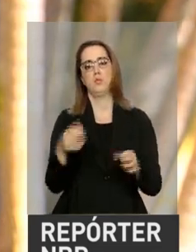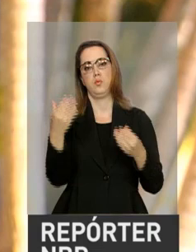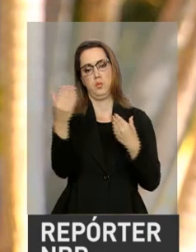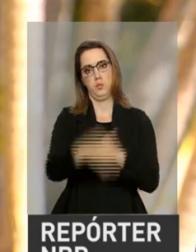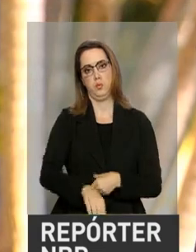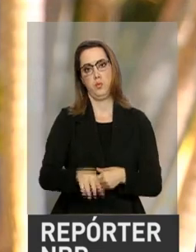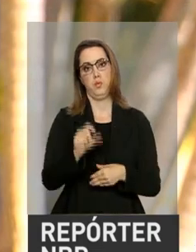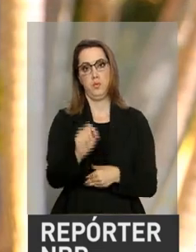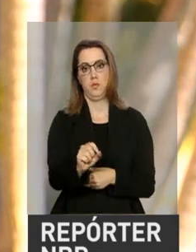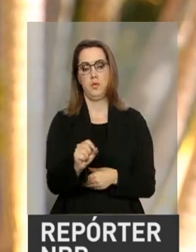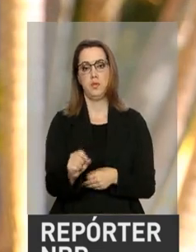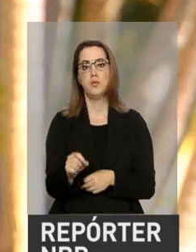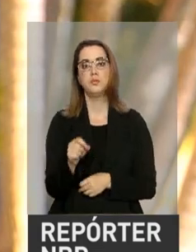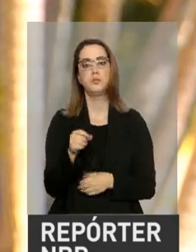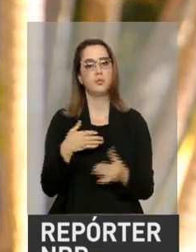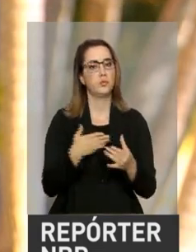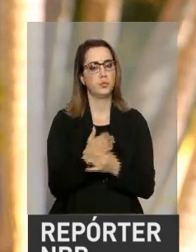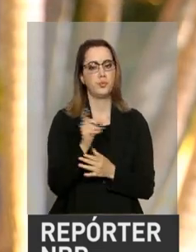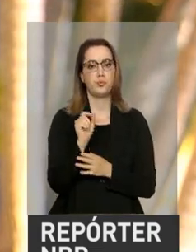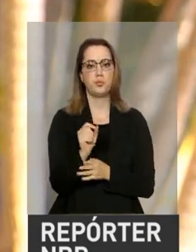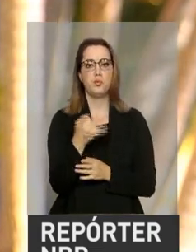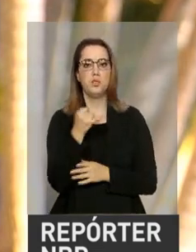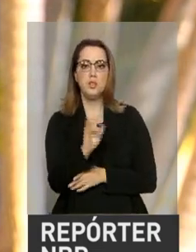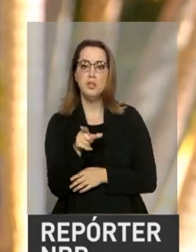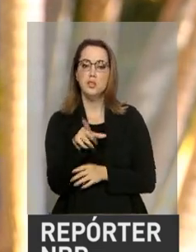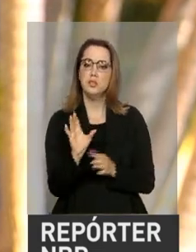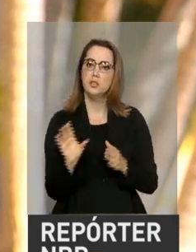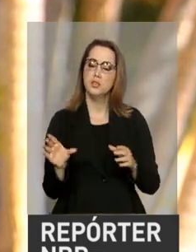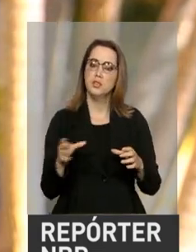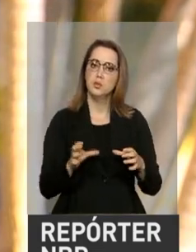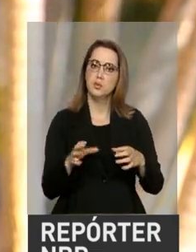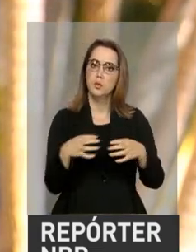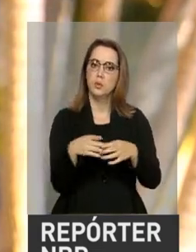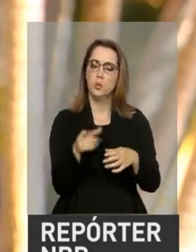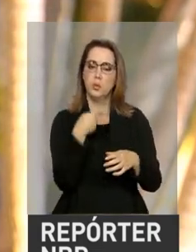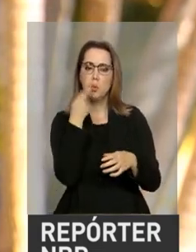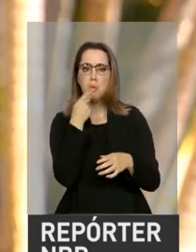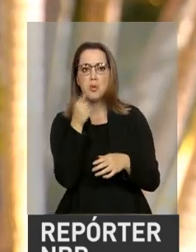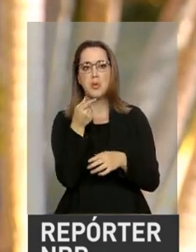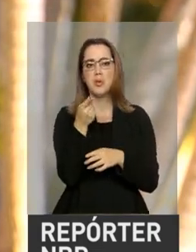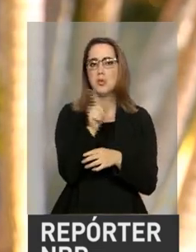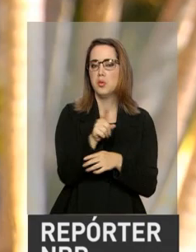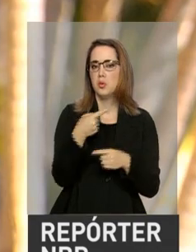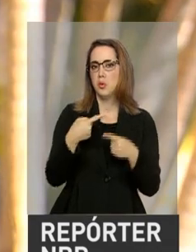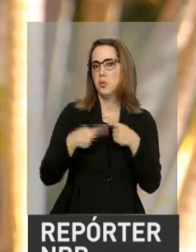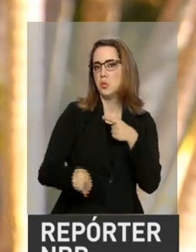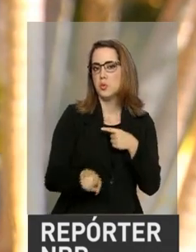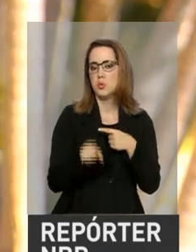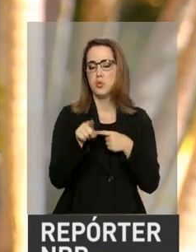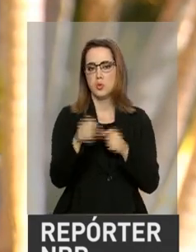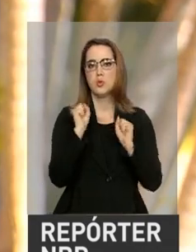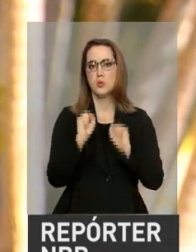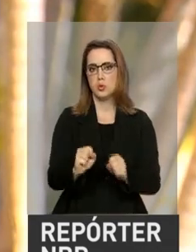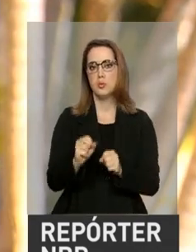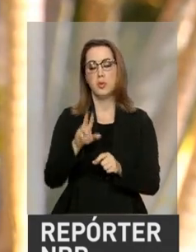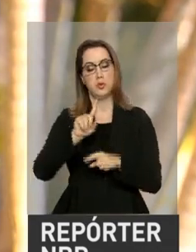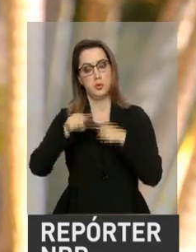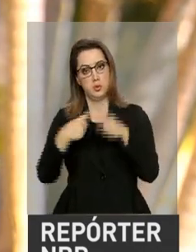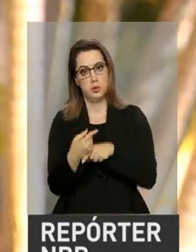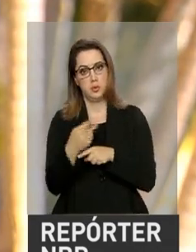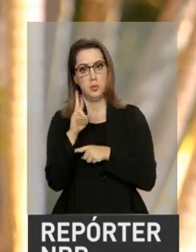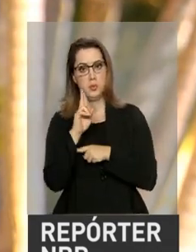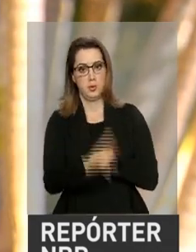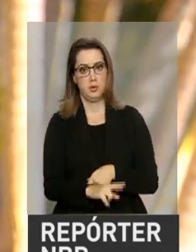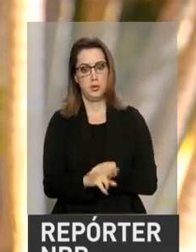caso comissão não Concorde com a declaração do candidato ele poderá entrar com o recurso e se ainda assim a comissão entender que a